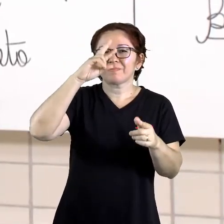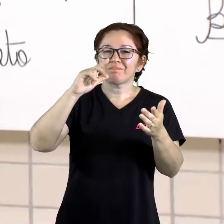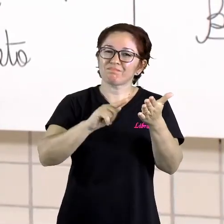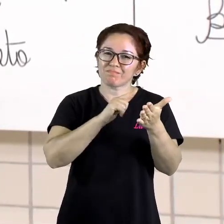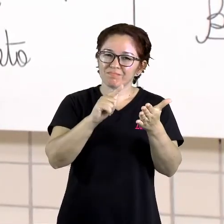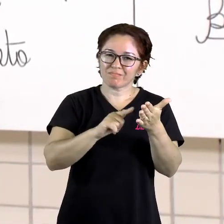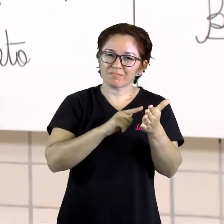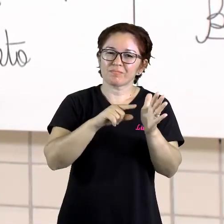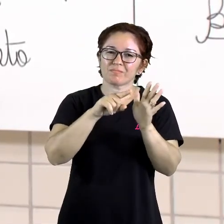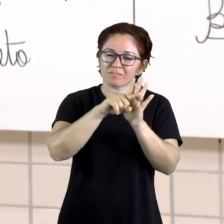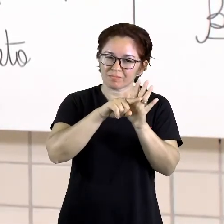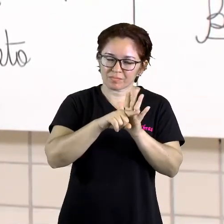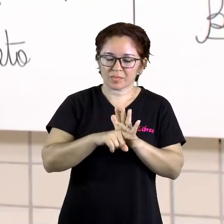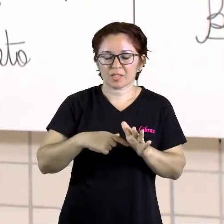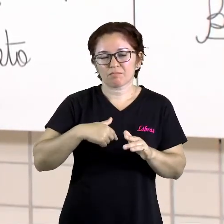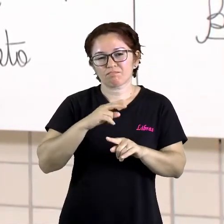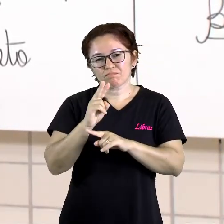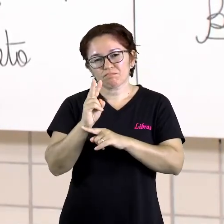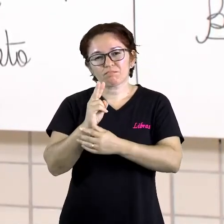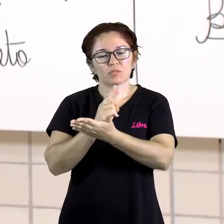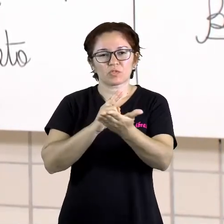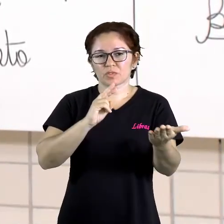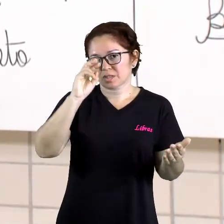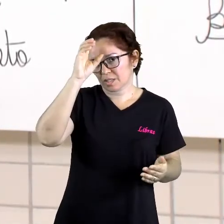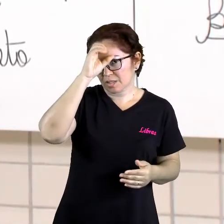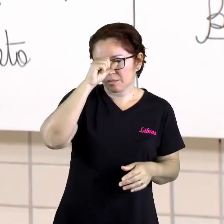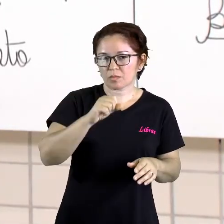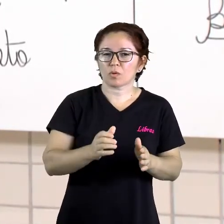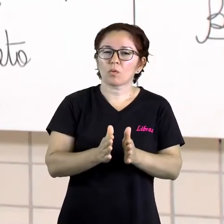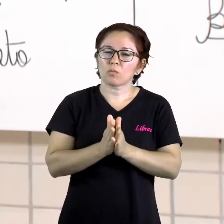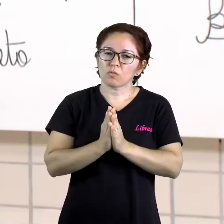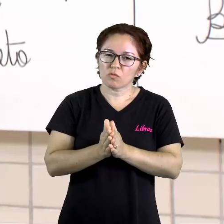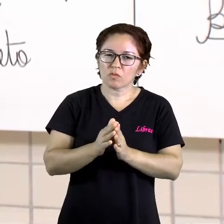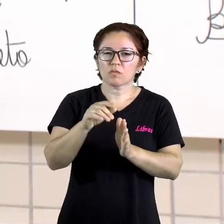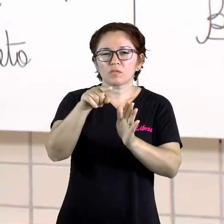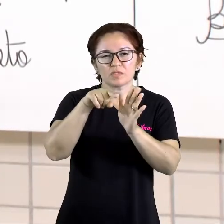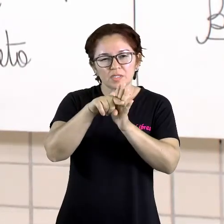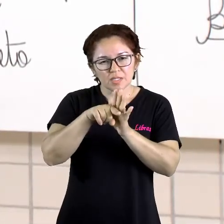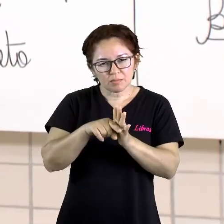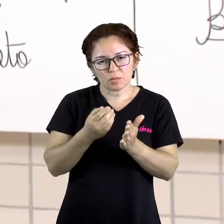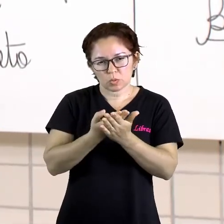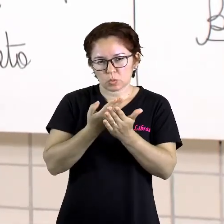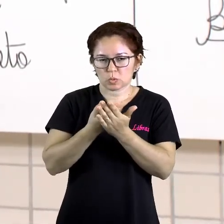que vocês tenham compreendido. Qualquer dúvida, pesquisem o conteúdo.